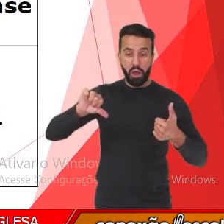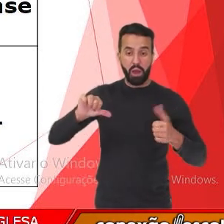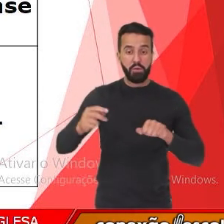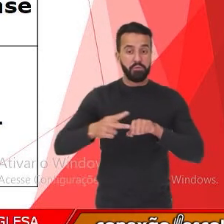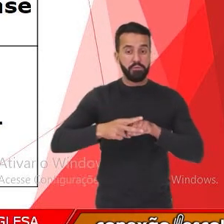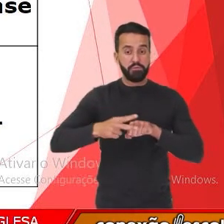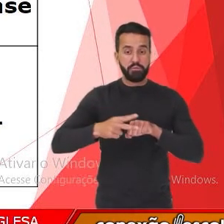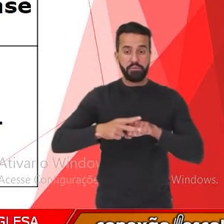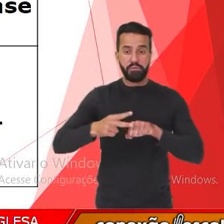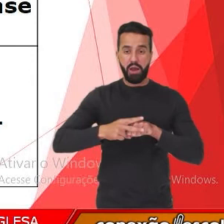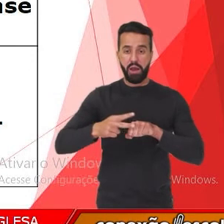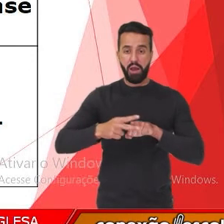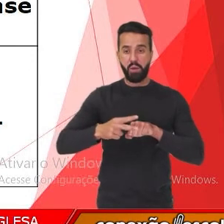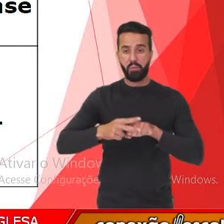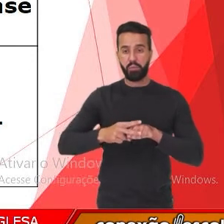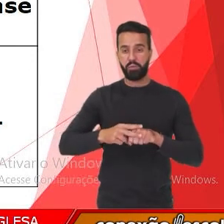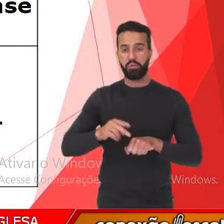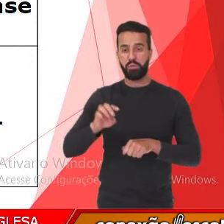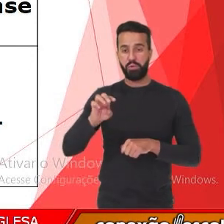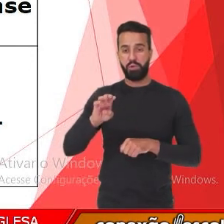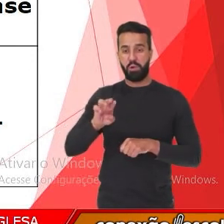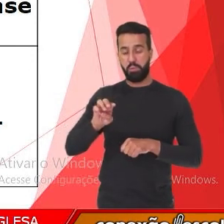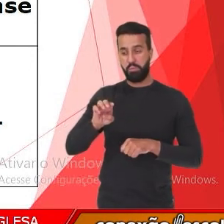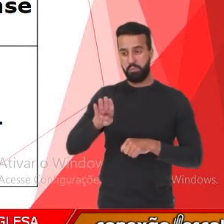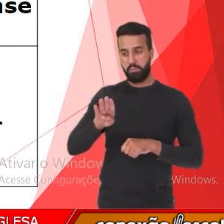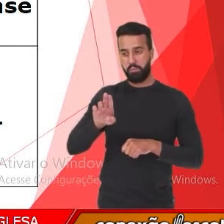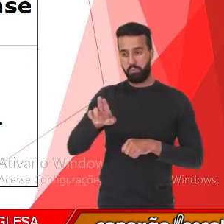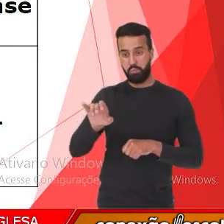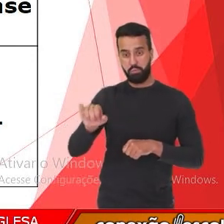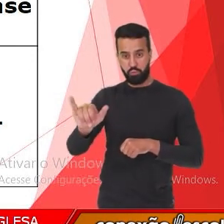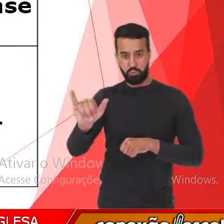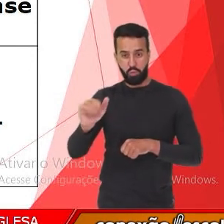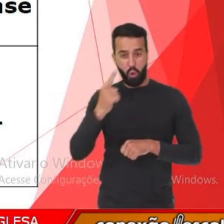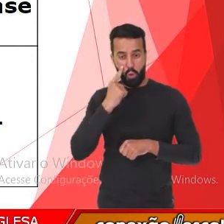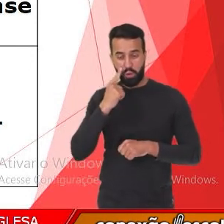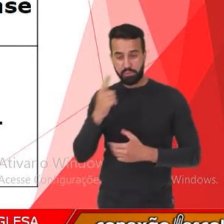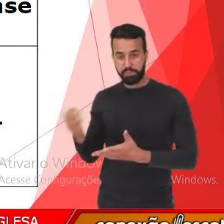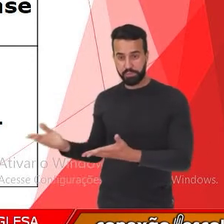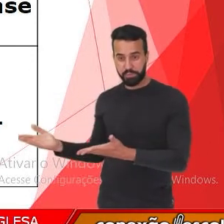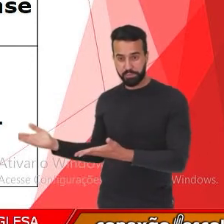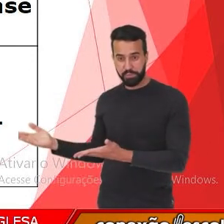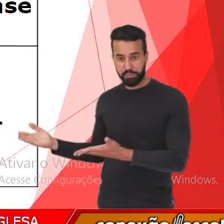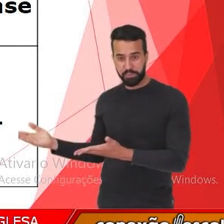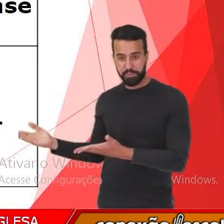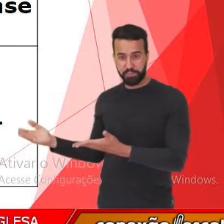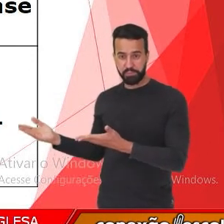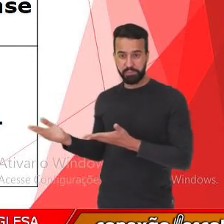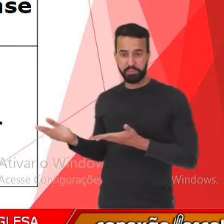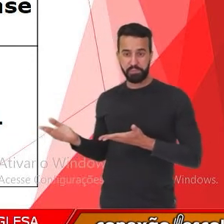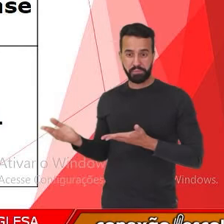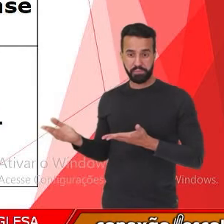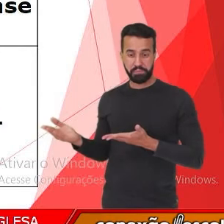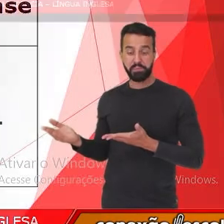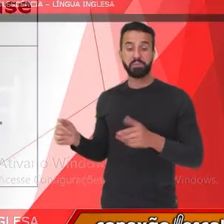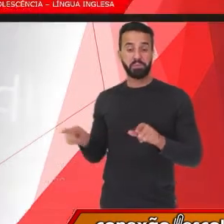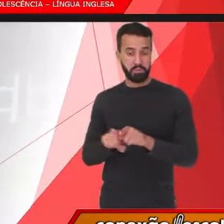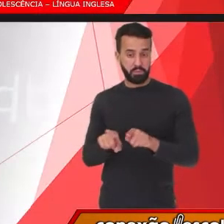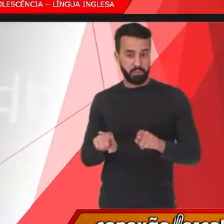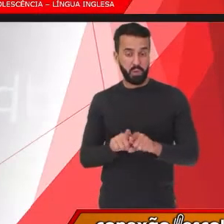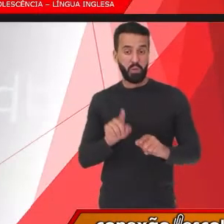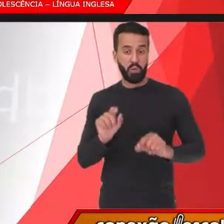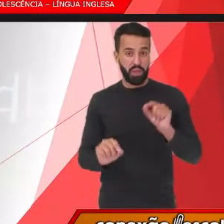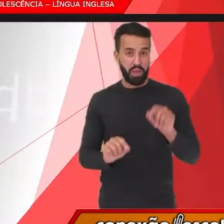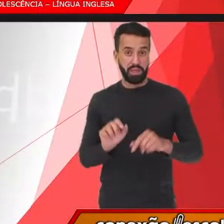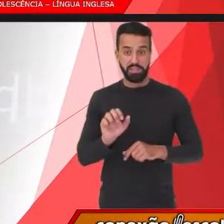modal, que é would buy, compraria, ou would travel, que é viajaria, né? É aquilo que eu